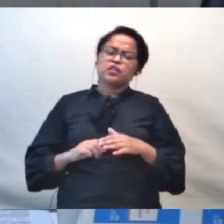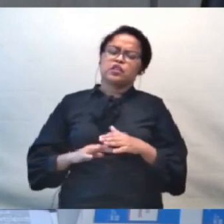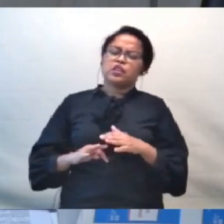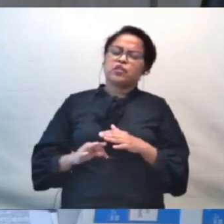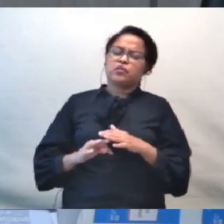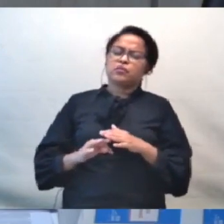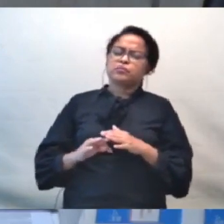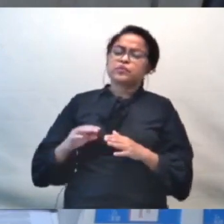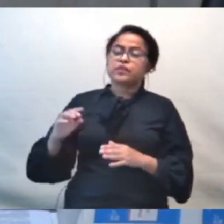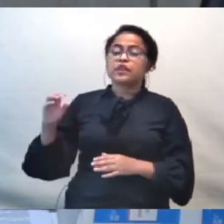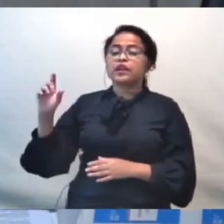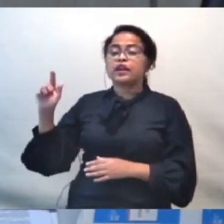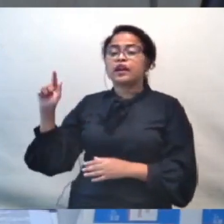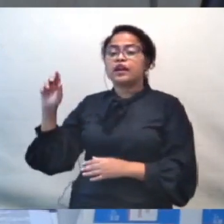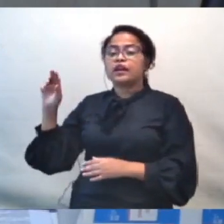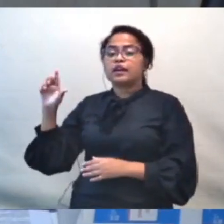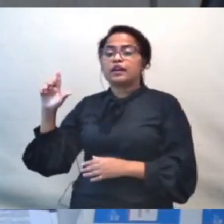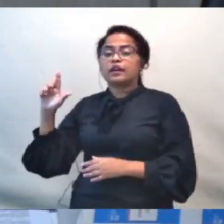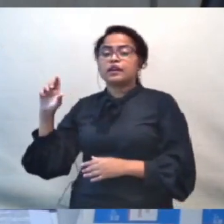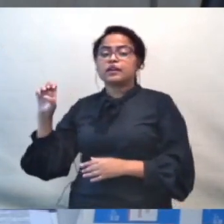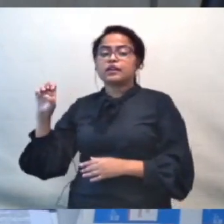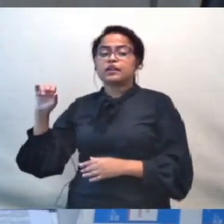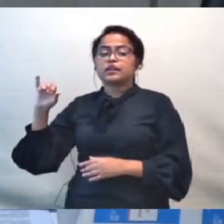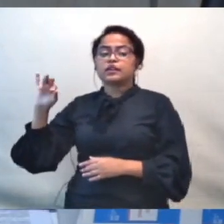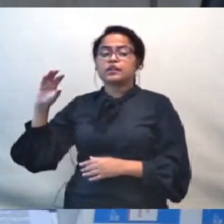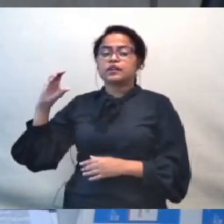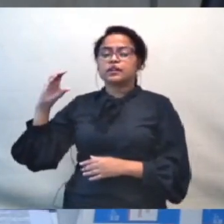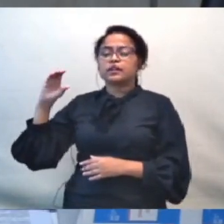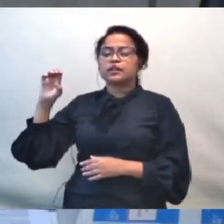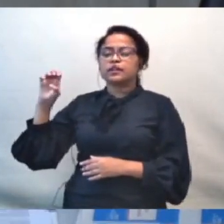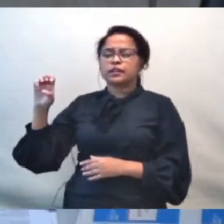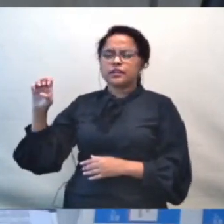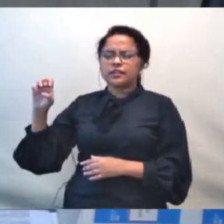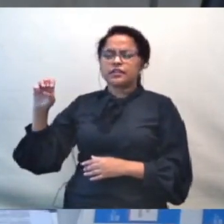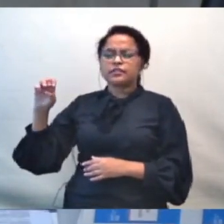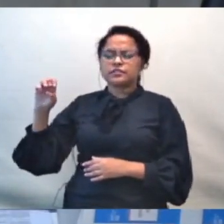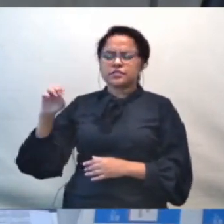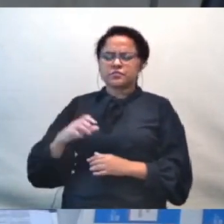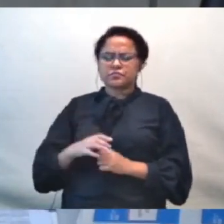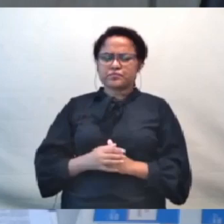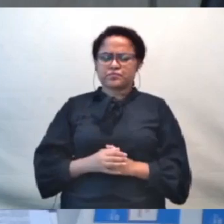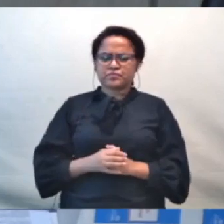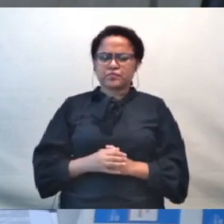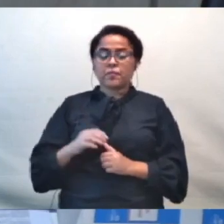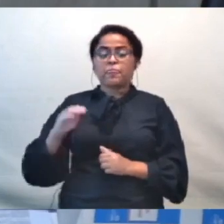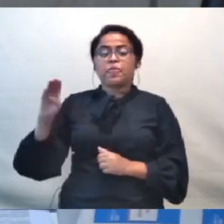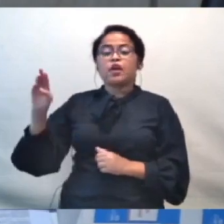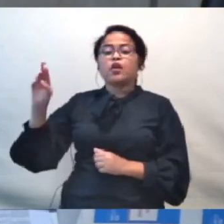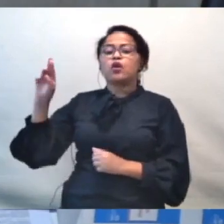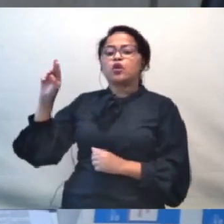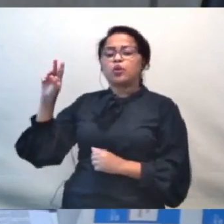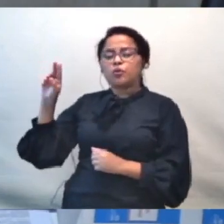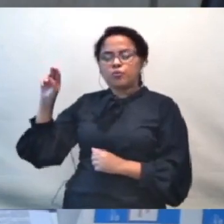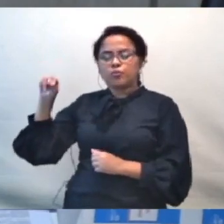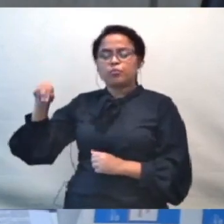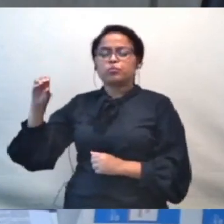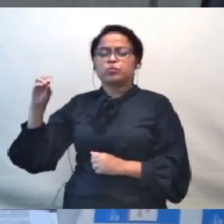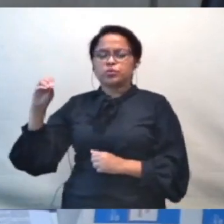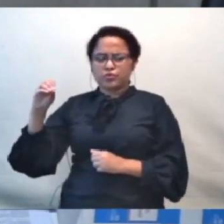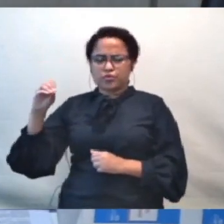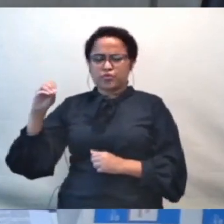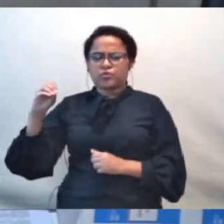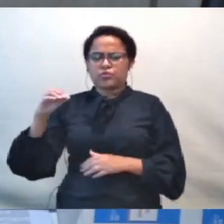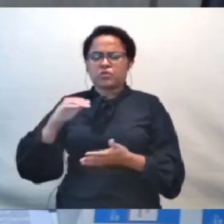Gleice Maria, que é a presidente do Observatório de Belo Horizonte. O Bruno Pacelli, também, que é nosso secretário de Adjunto Planejamento,